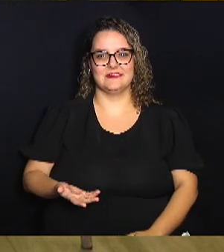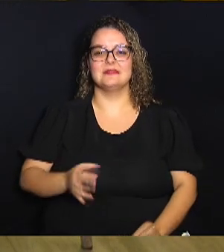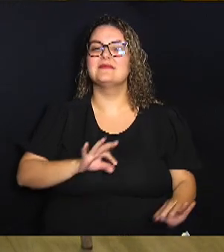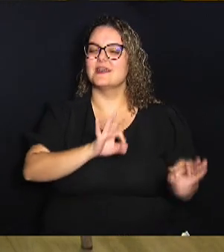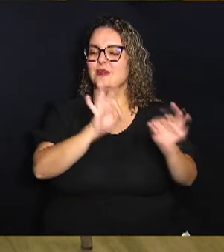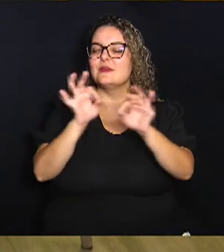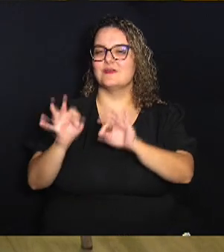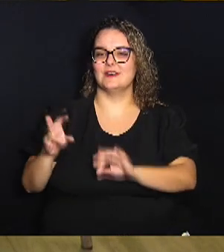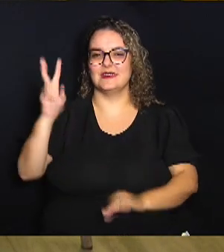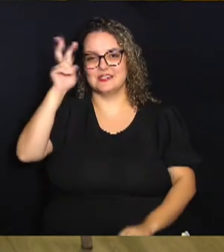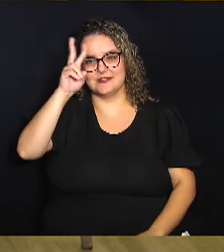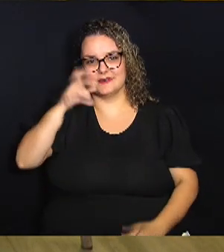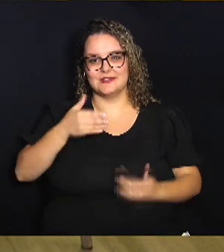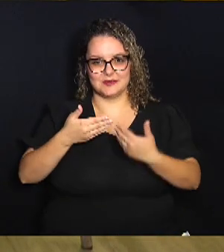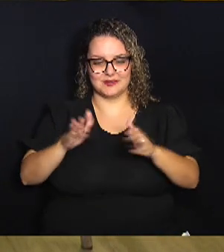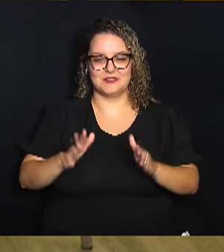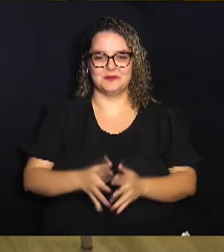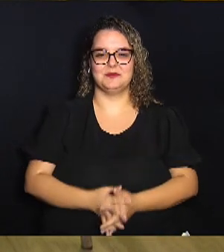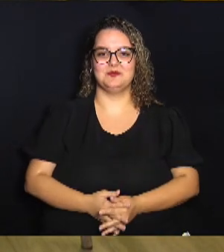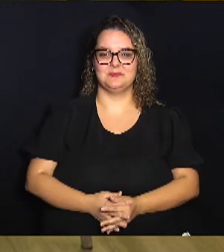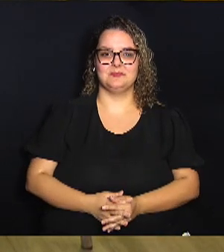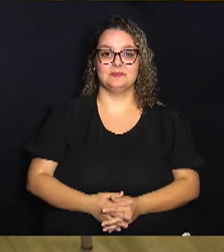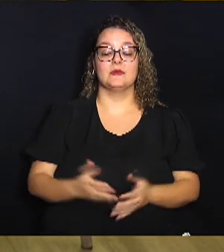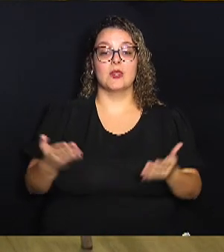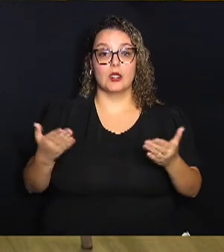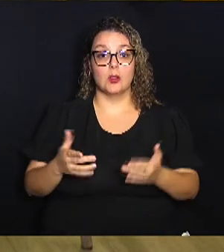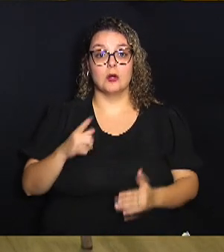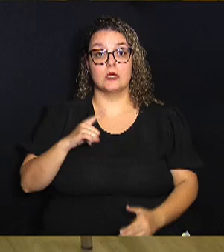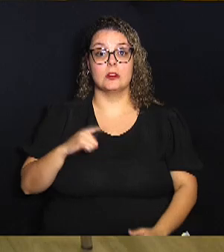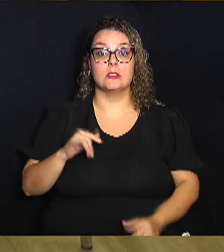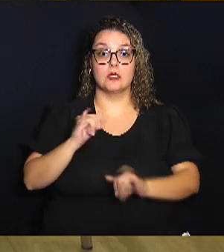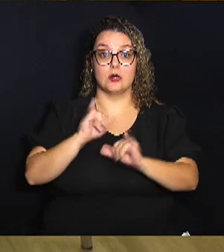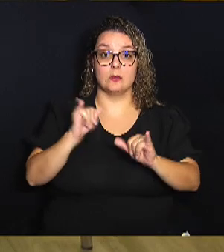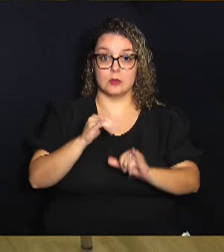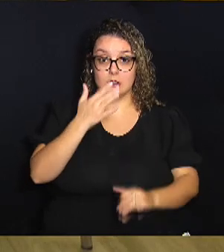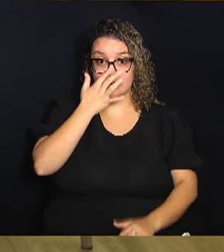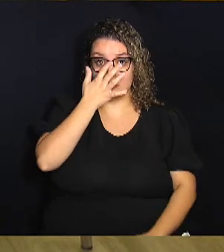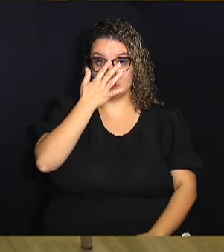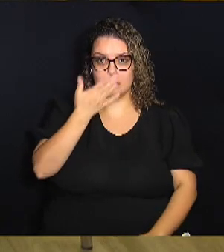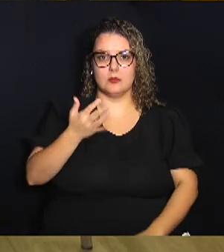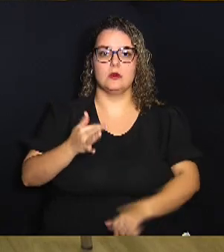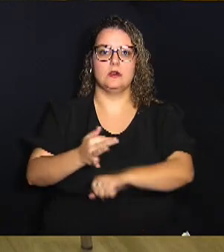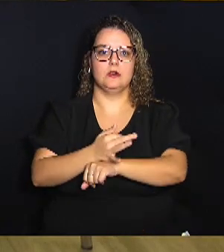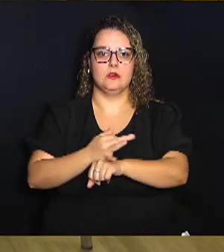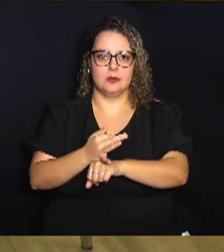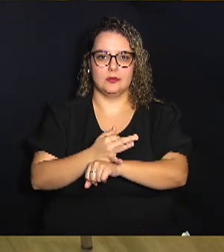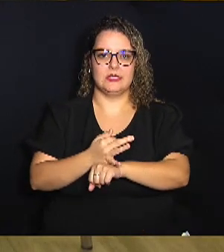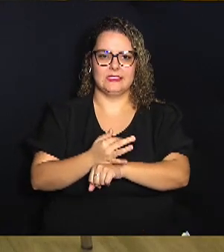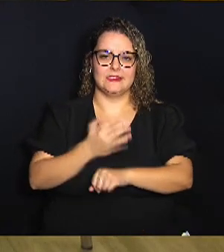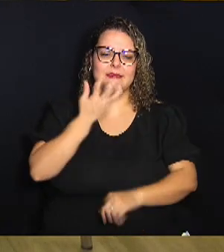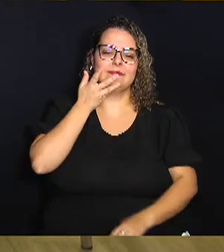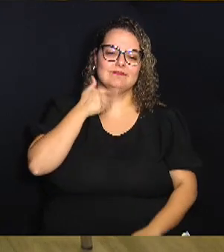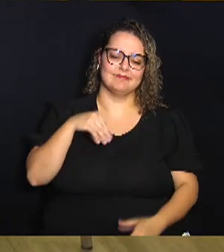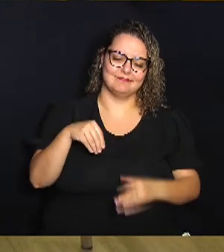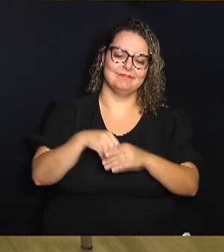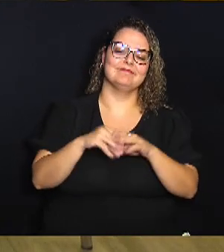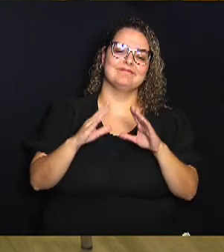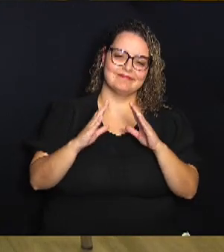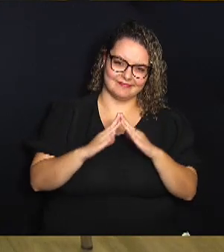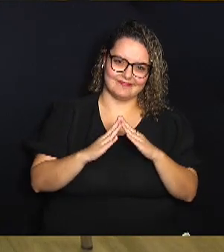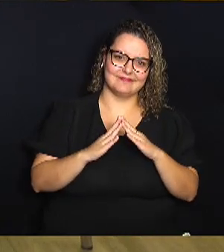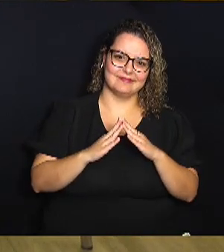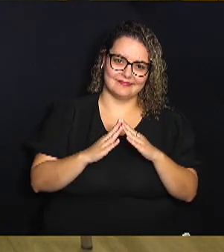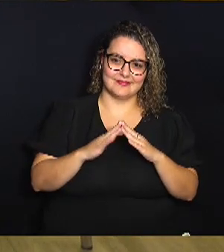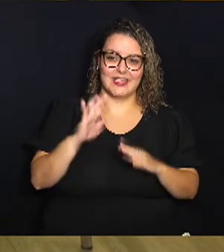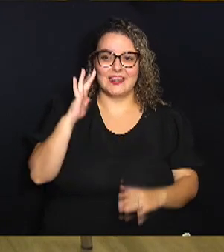acompanhar essa estreia. Agora, a gente tem mais uma notícia aí para você que está de férias, a molecada já está em casa, já está sem